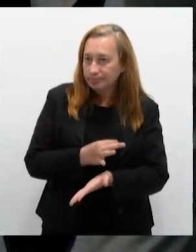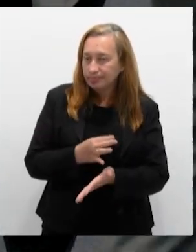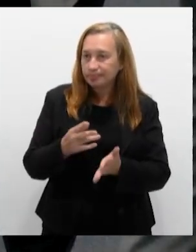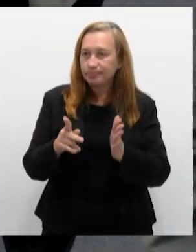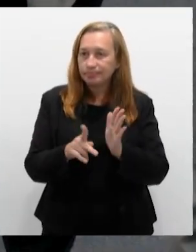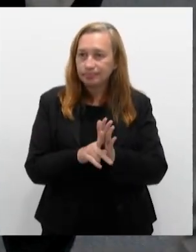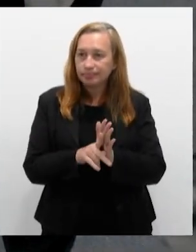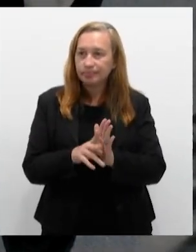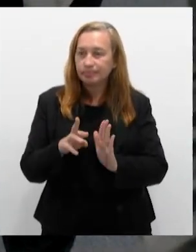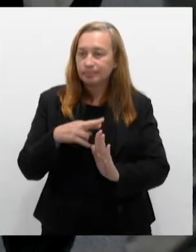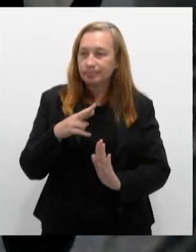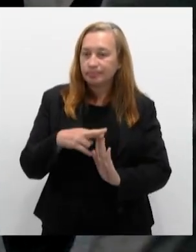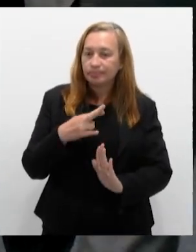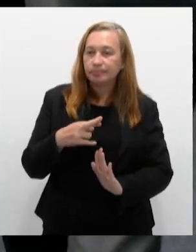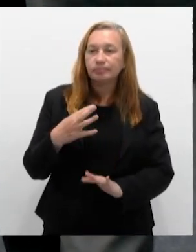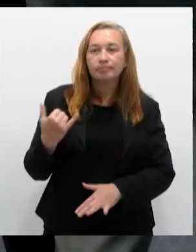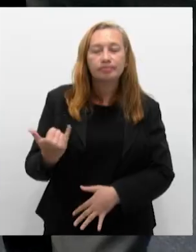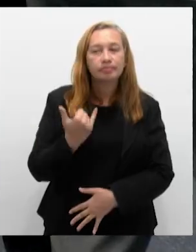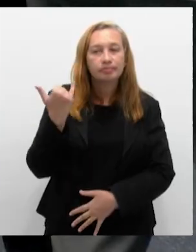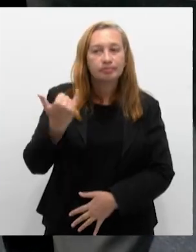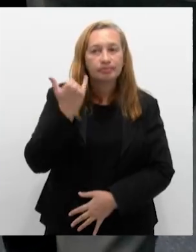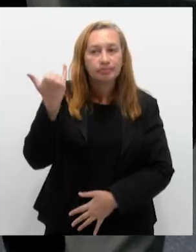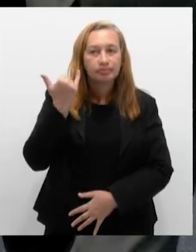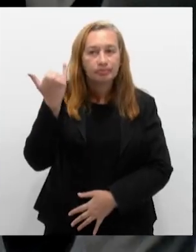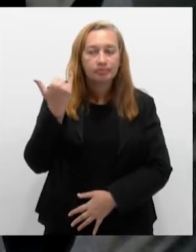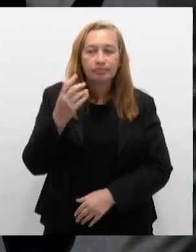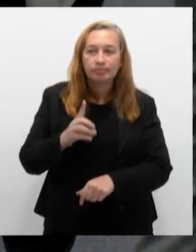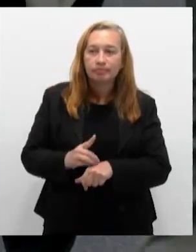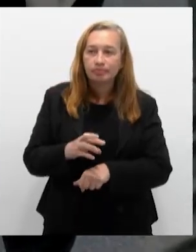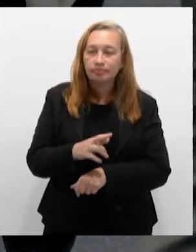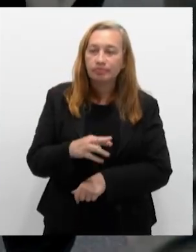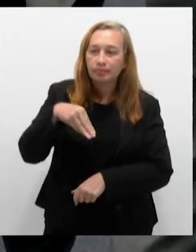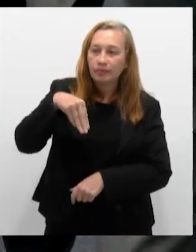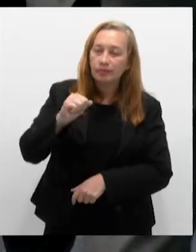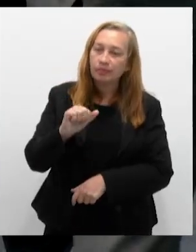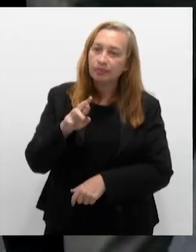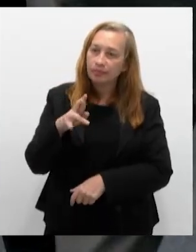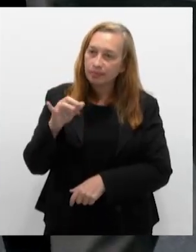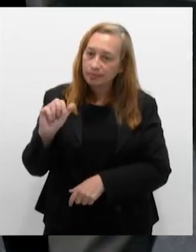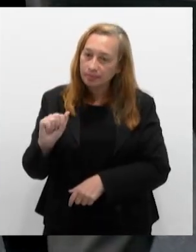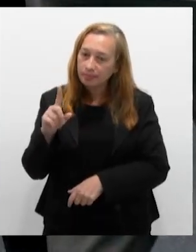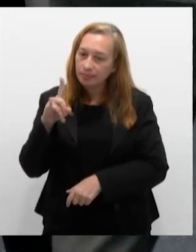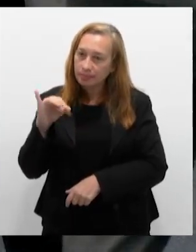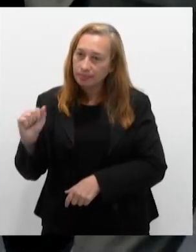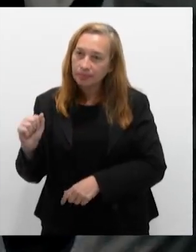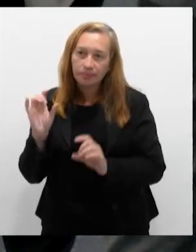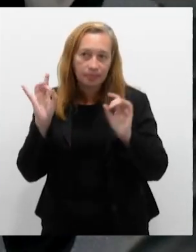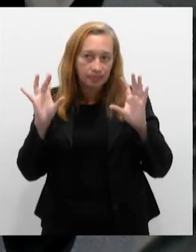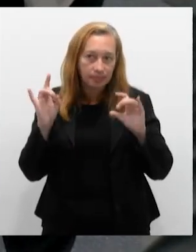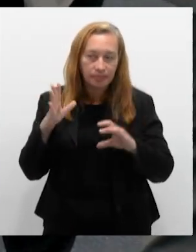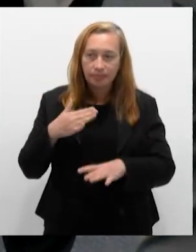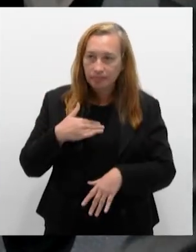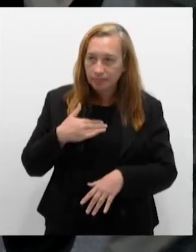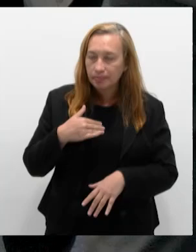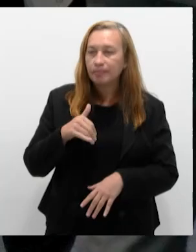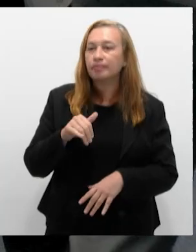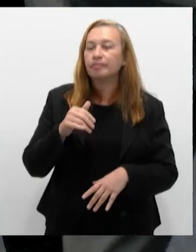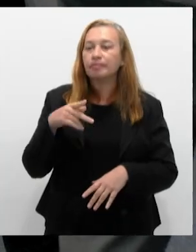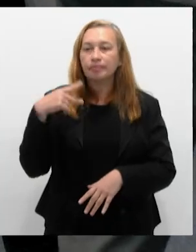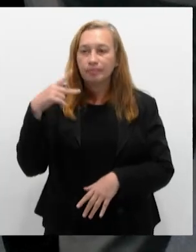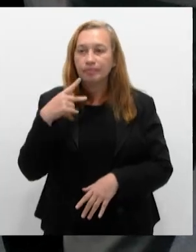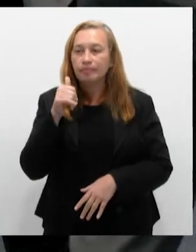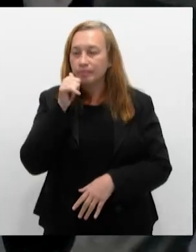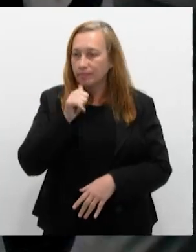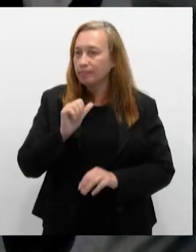projeto de resolução tão importante, porque a doutora Maria Cláudia, em especial para mim, como parlamentar mulher,